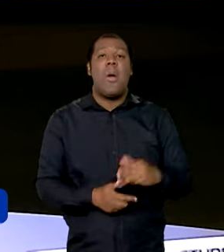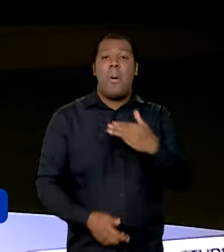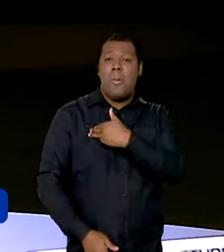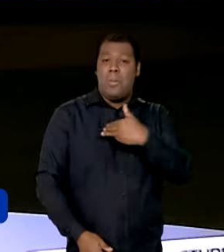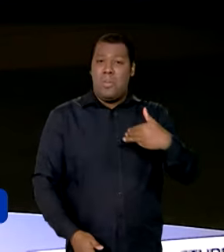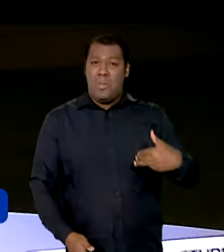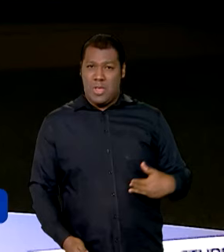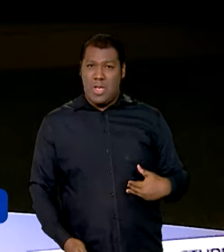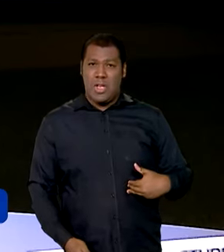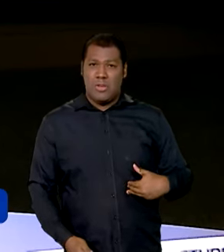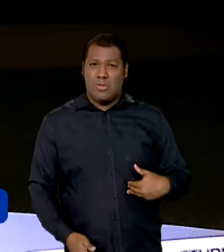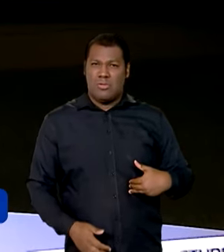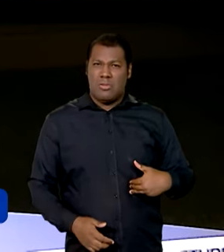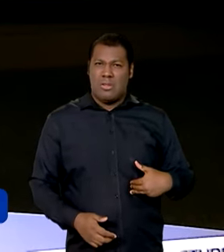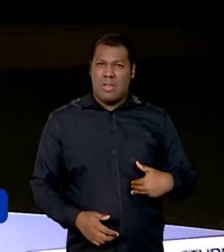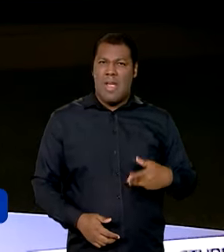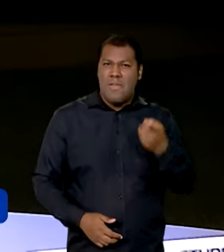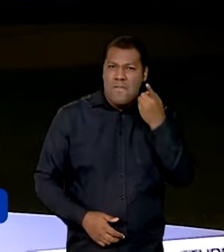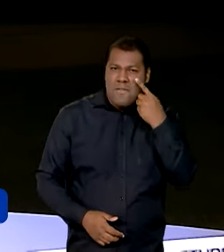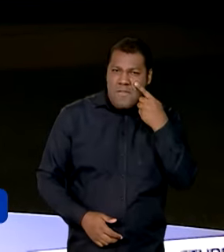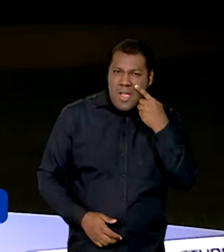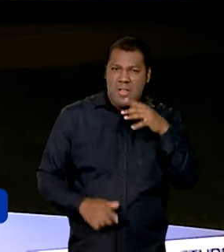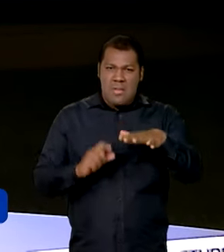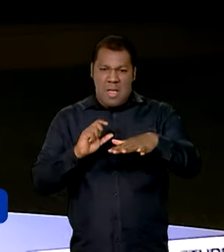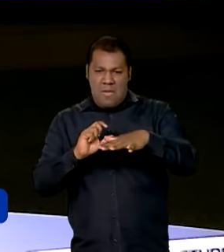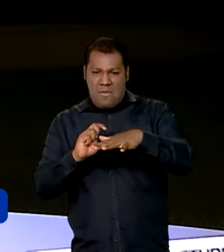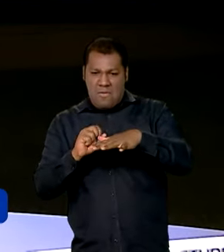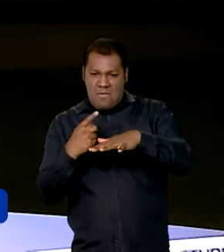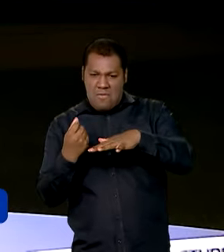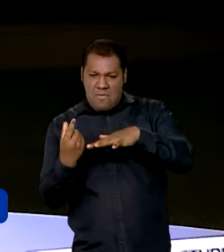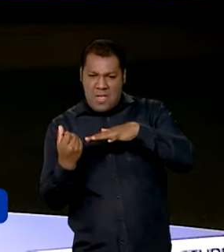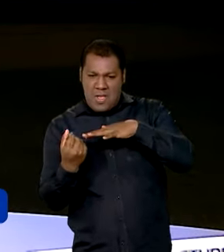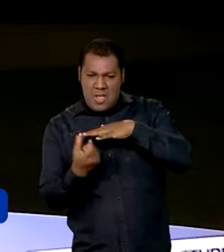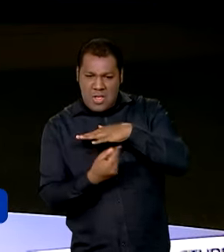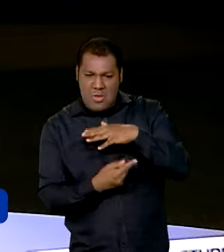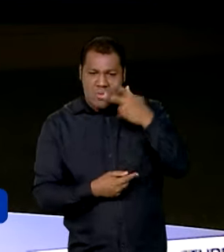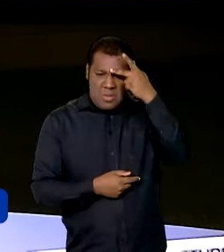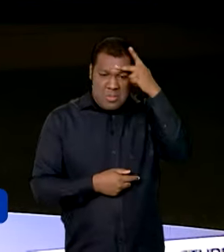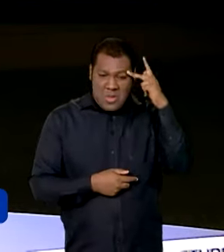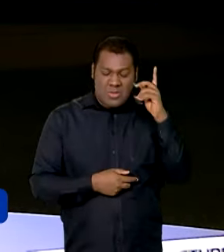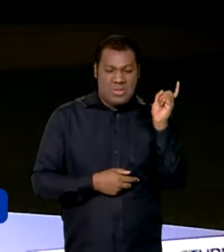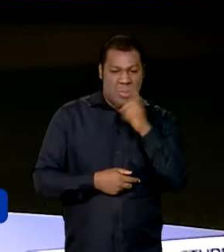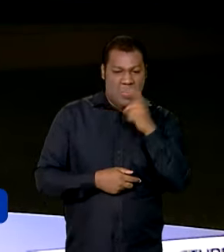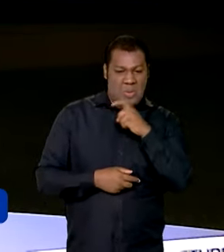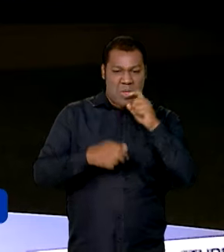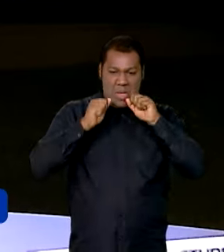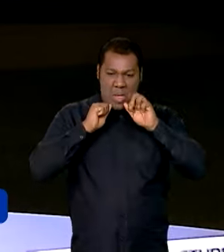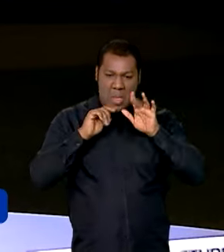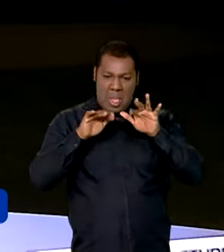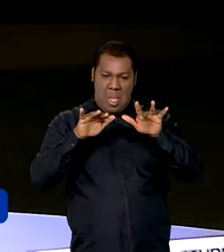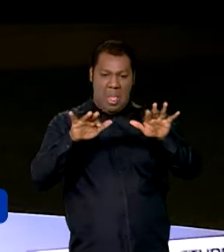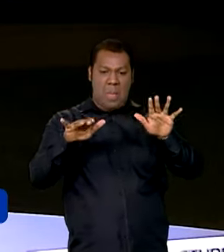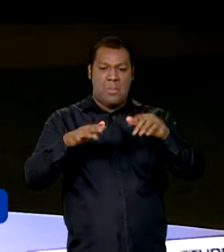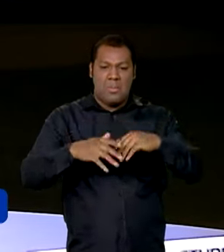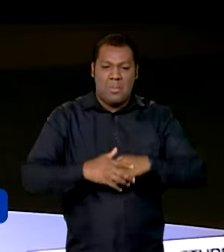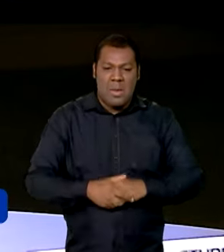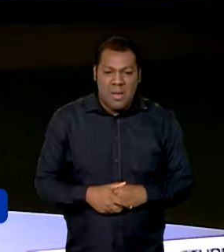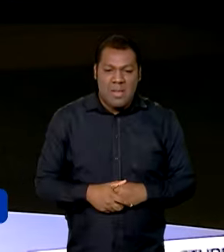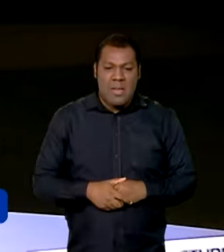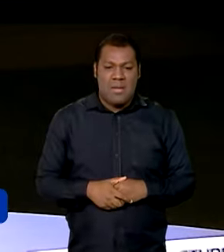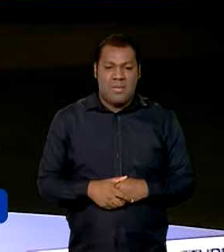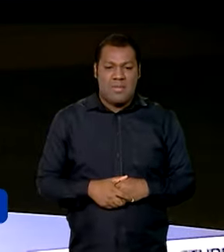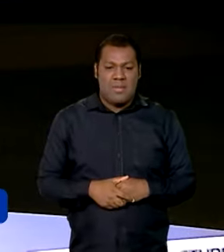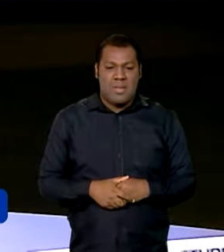houve essas fake News sobre a a transposição do Rio São ao um recordista de de fake News né